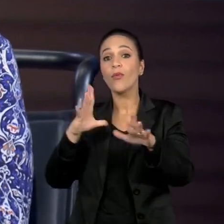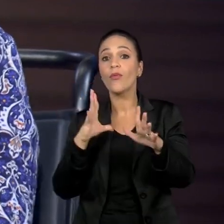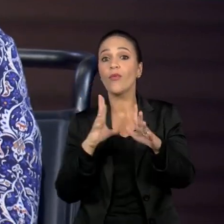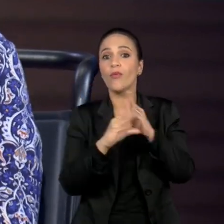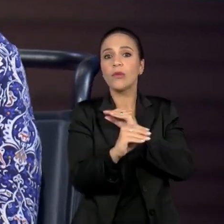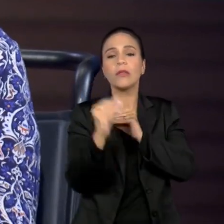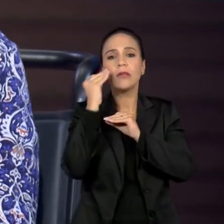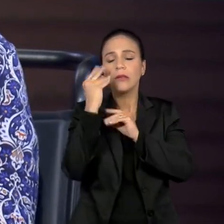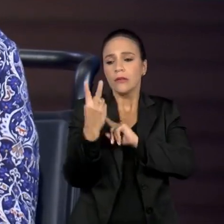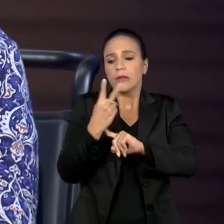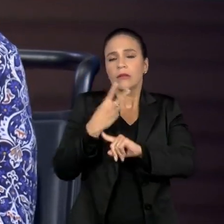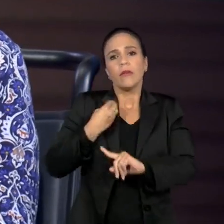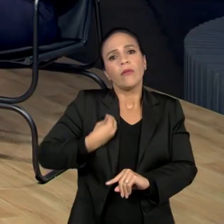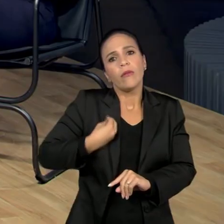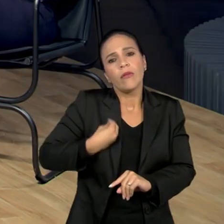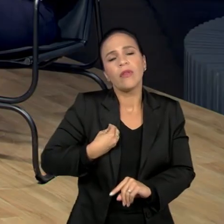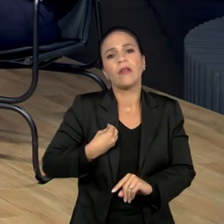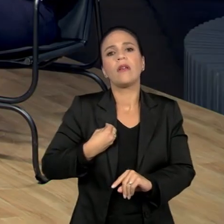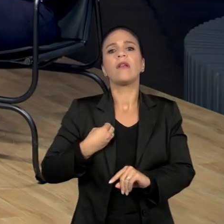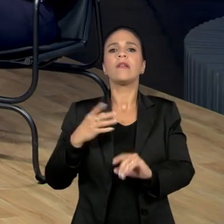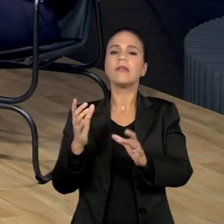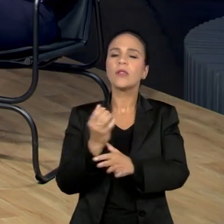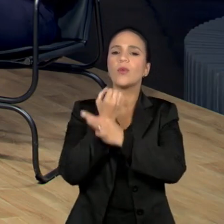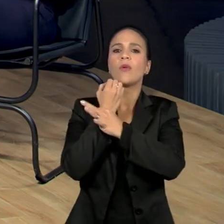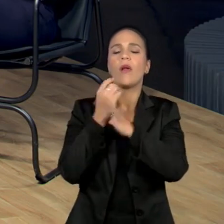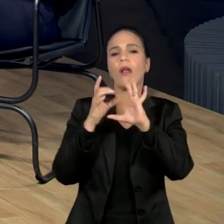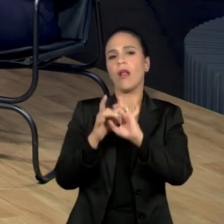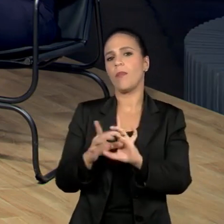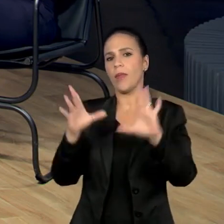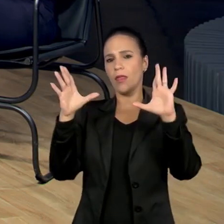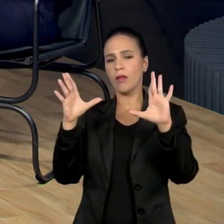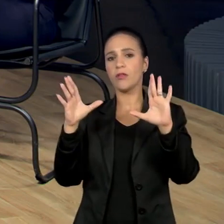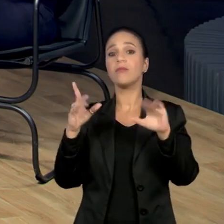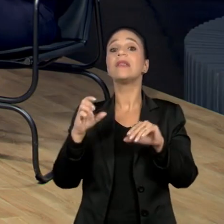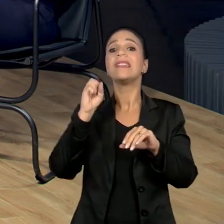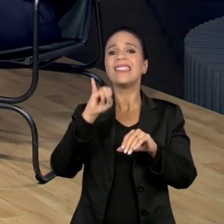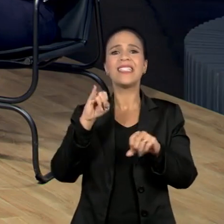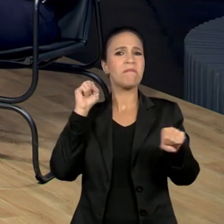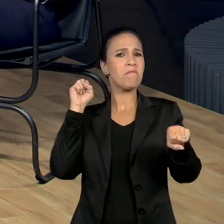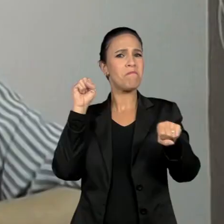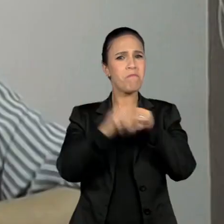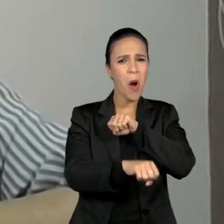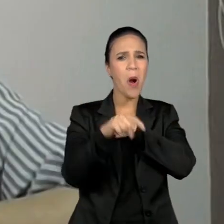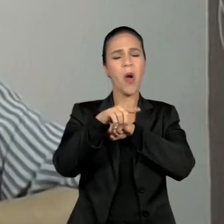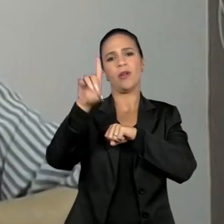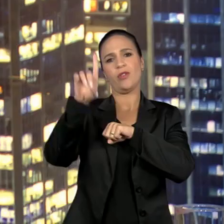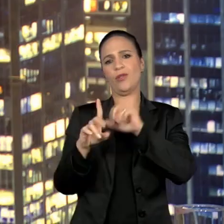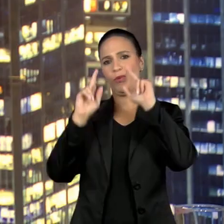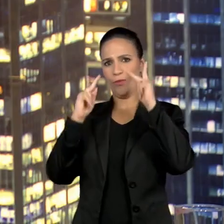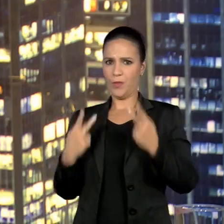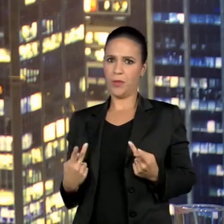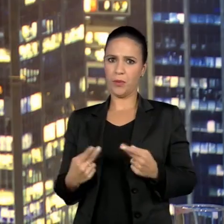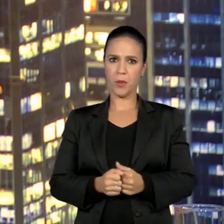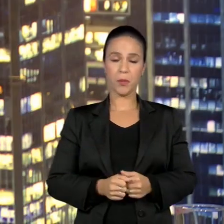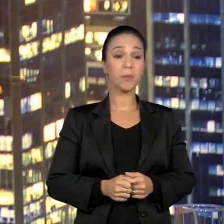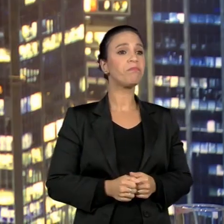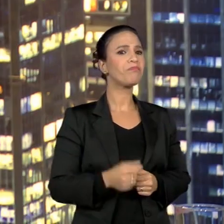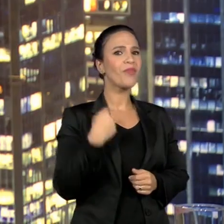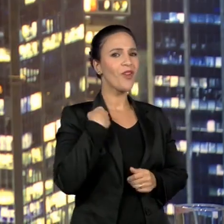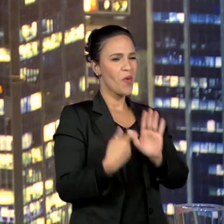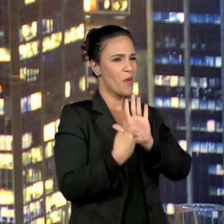sobretudo, situações ligadas ao fundado temor de perseguição por 5 motivos: raça, religião, nacionalidade,